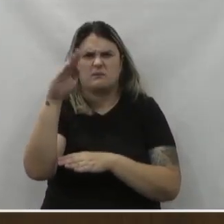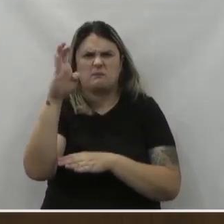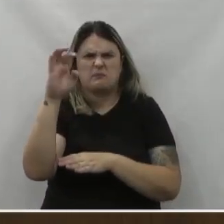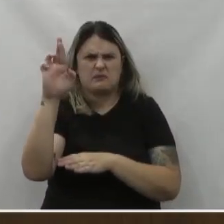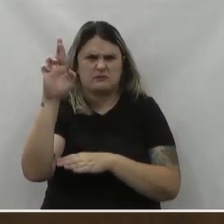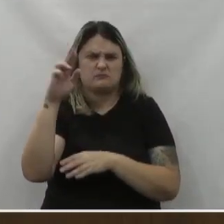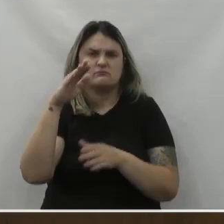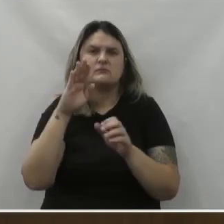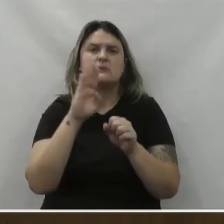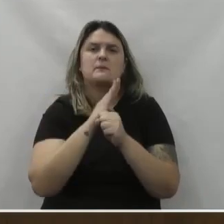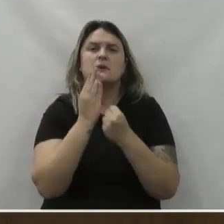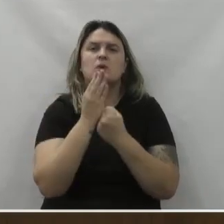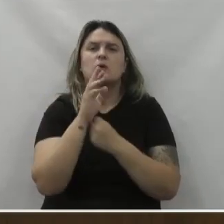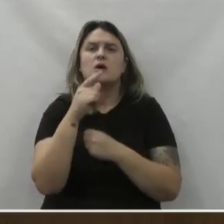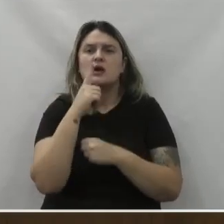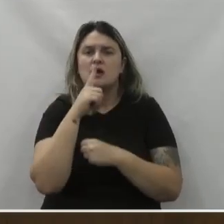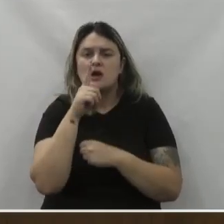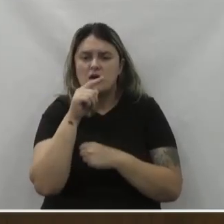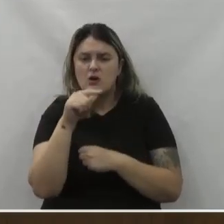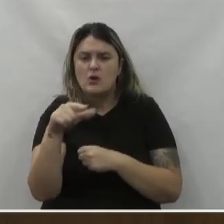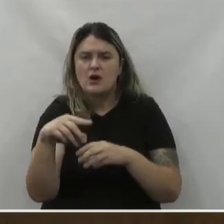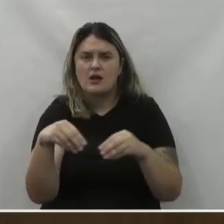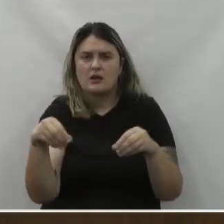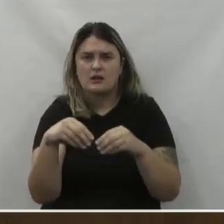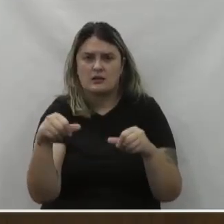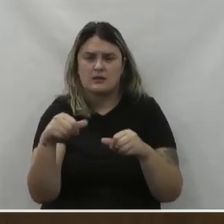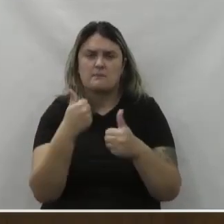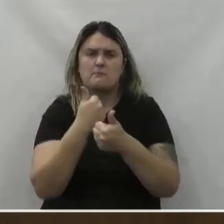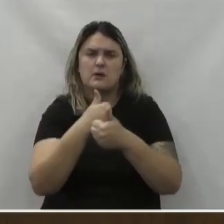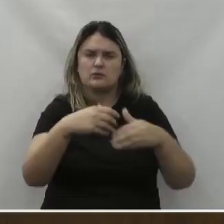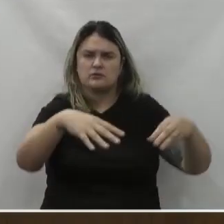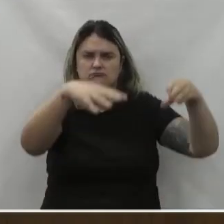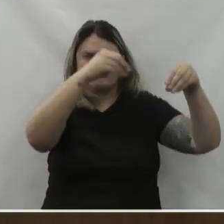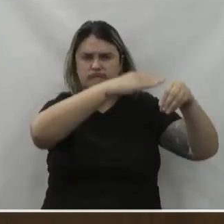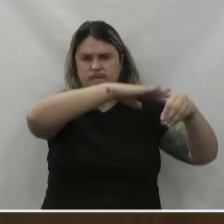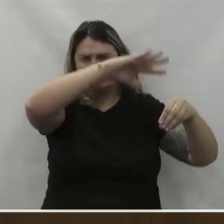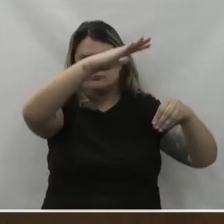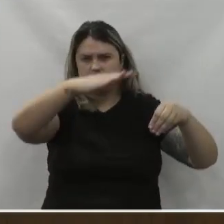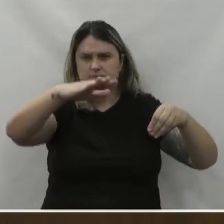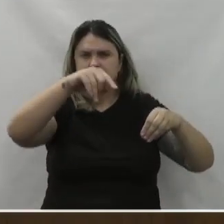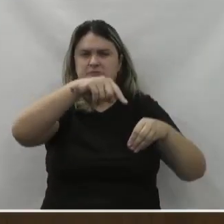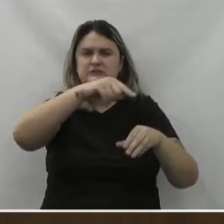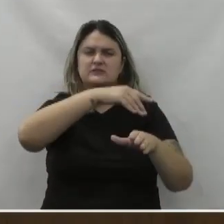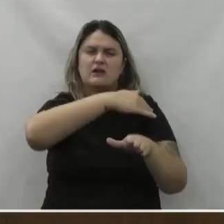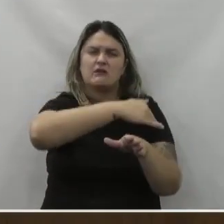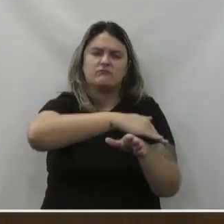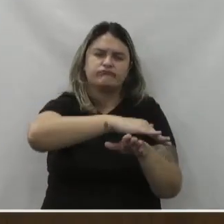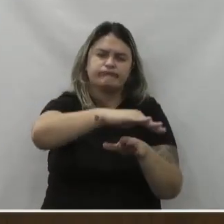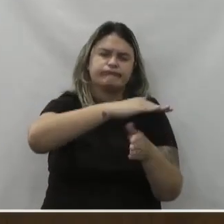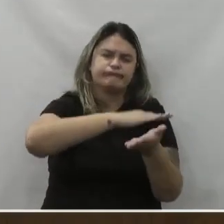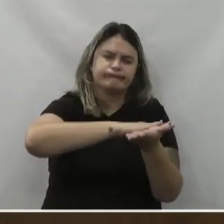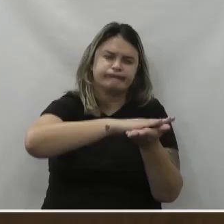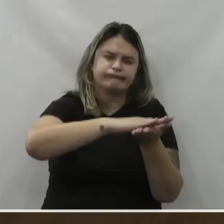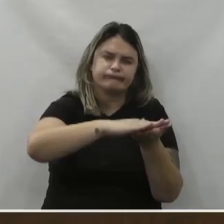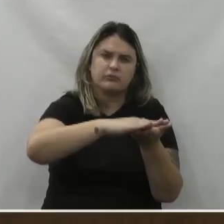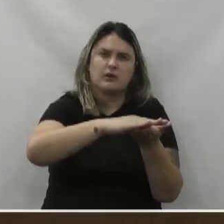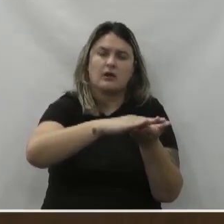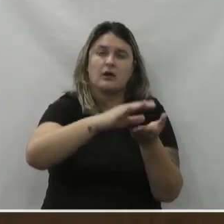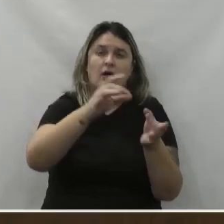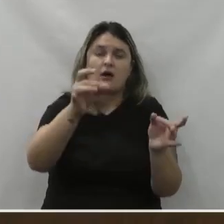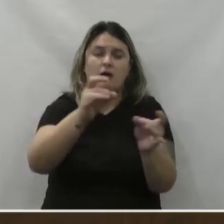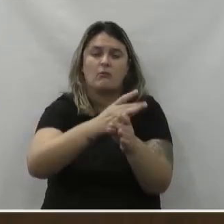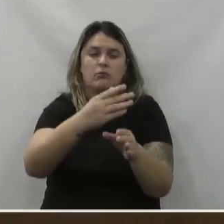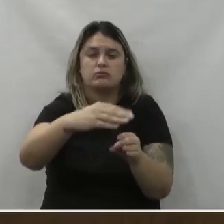Areia, especialmente no trecho que dá acesso ao bairro Monte Castelo, onde o asfalto termina e se inicia a rua sem pavimentação.